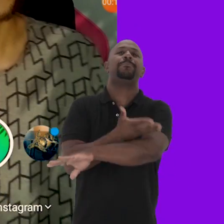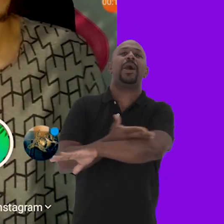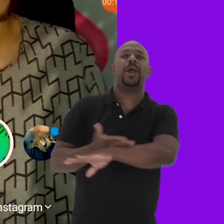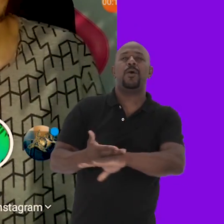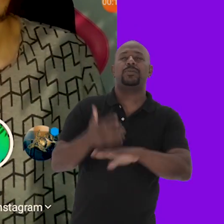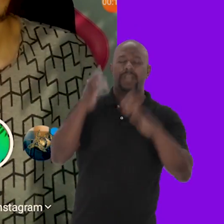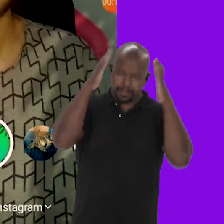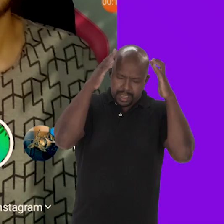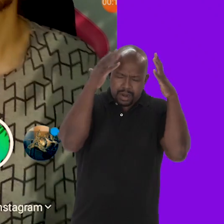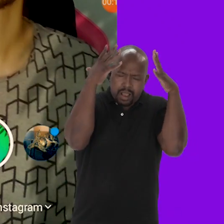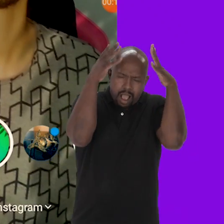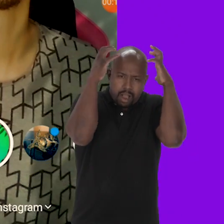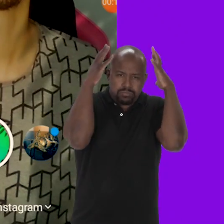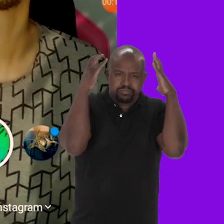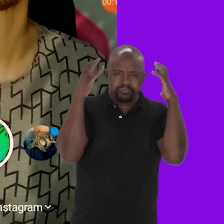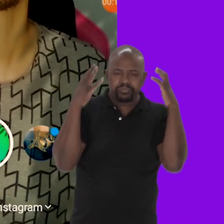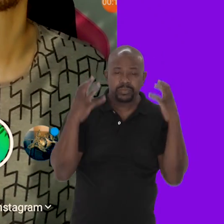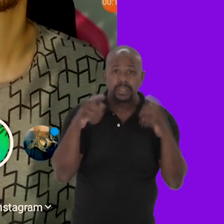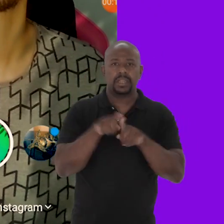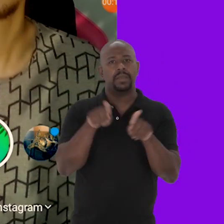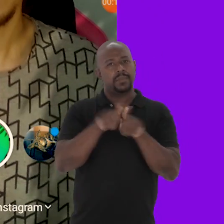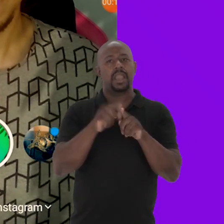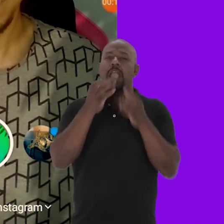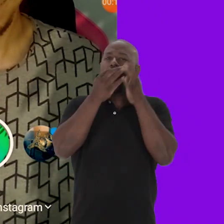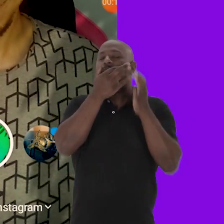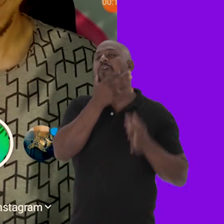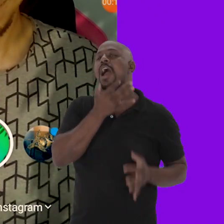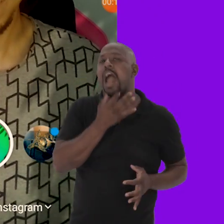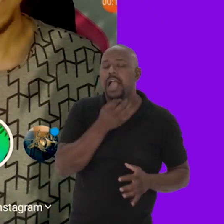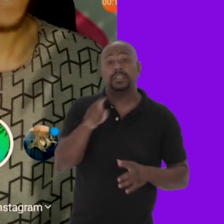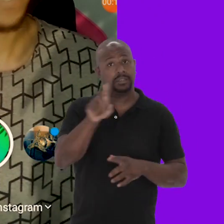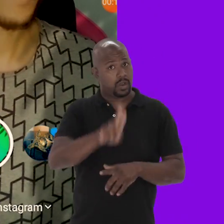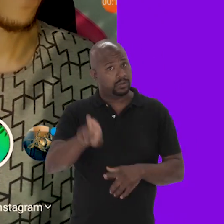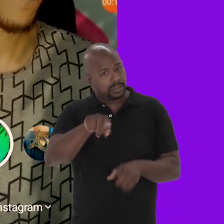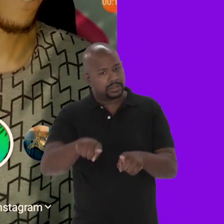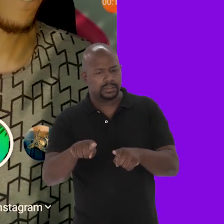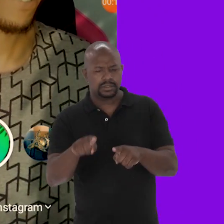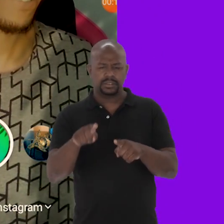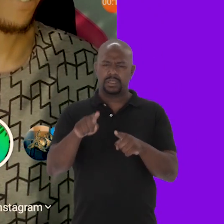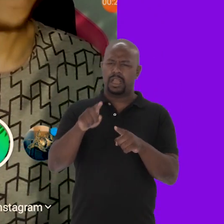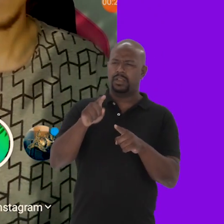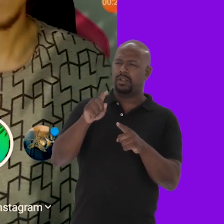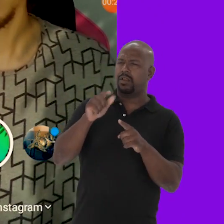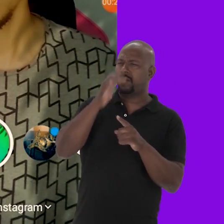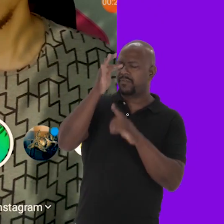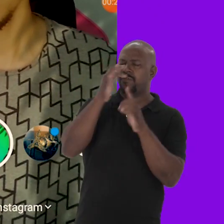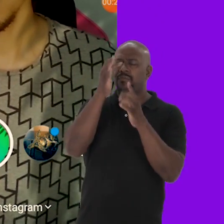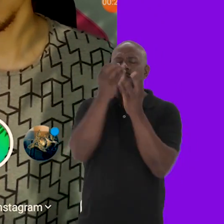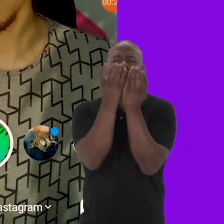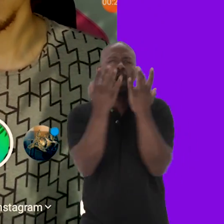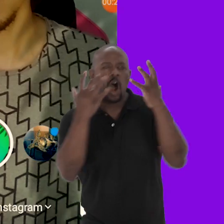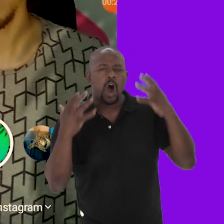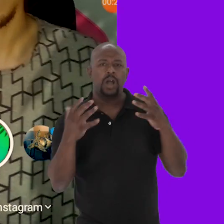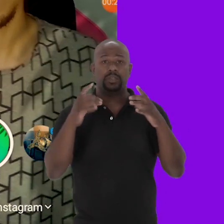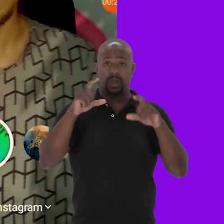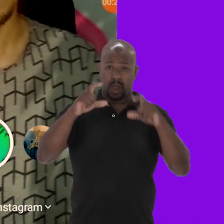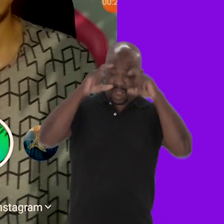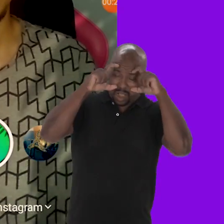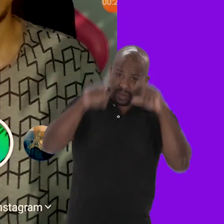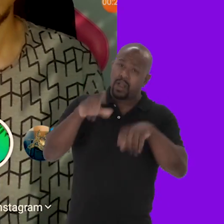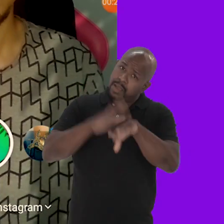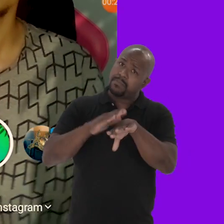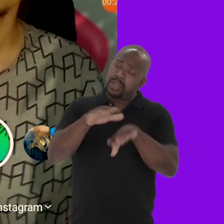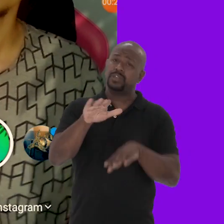de cabelos ondulados e cavanhaque, também está usando. Então essas flores e esse óculos escuro que estão aparecendo no Guilherme